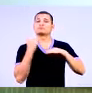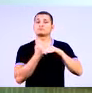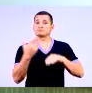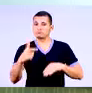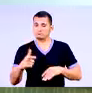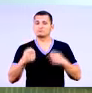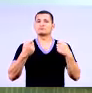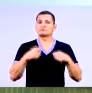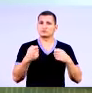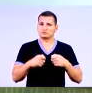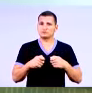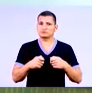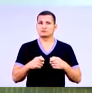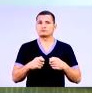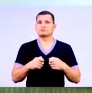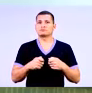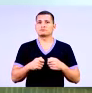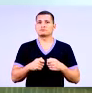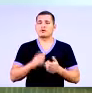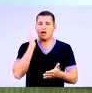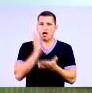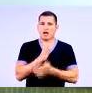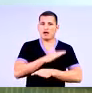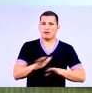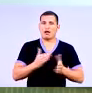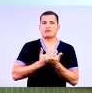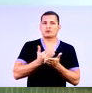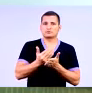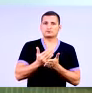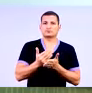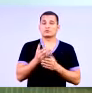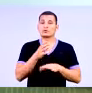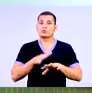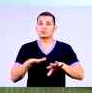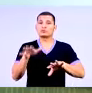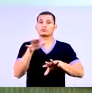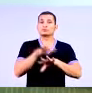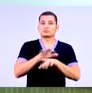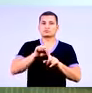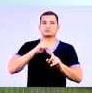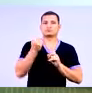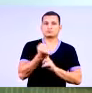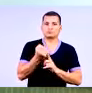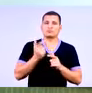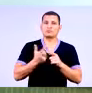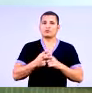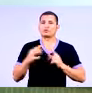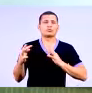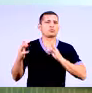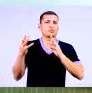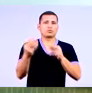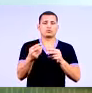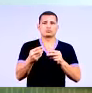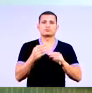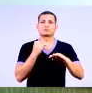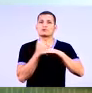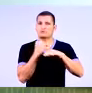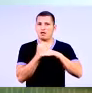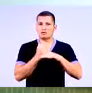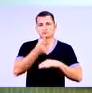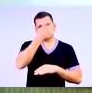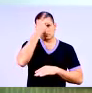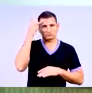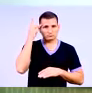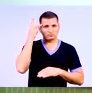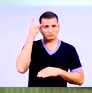combatida a partir de uma inclusão social. Por que essa inclusão? Porque todos somos iguais enquanto seres humanos. Né? Então,